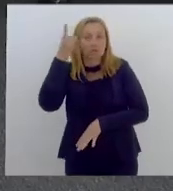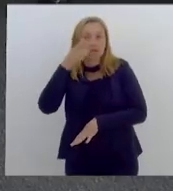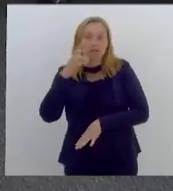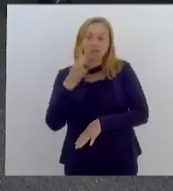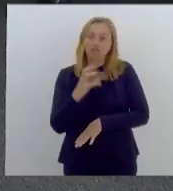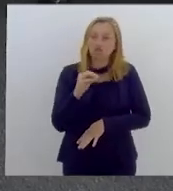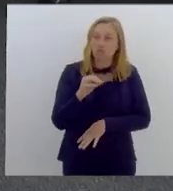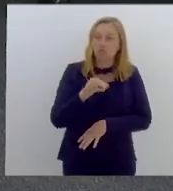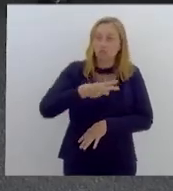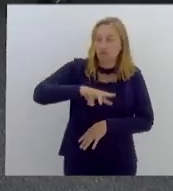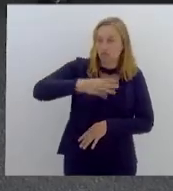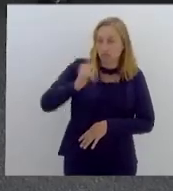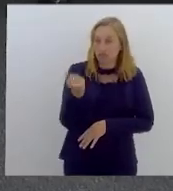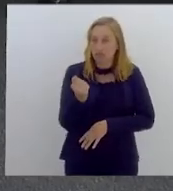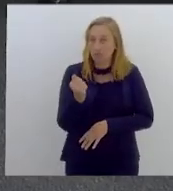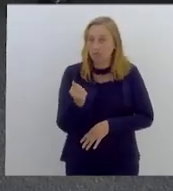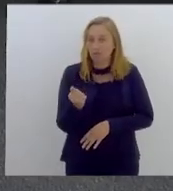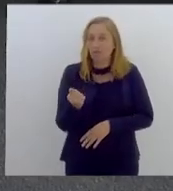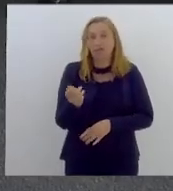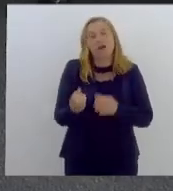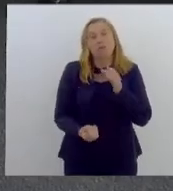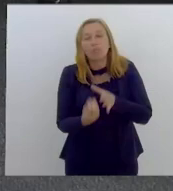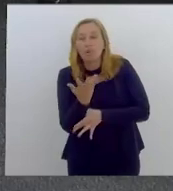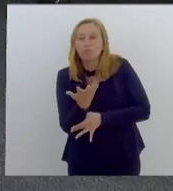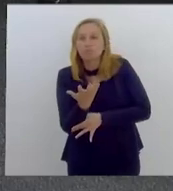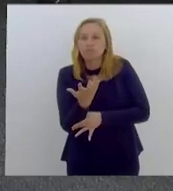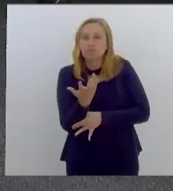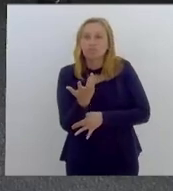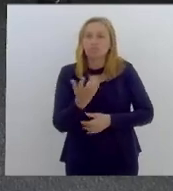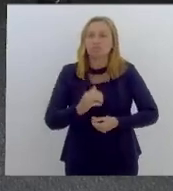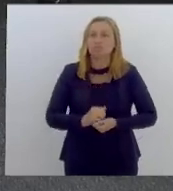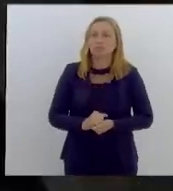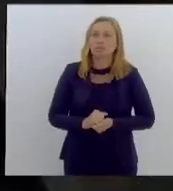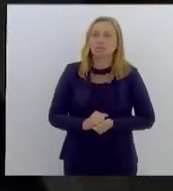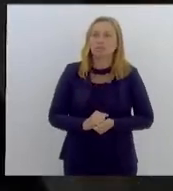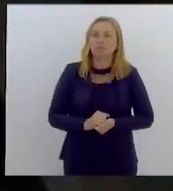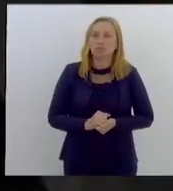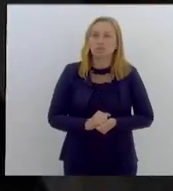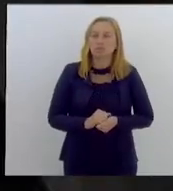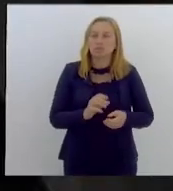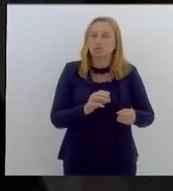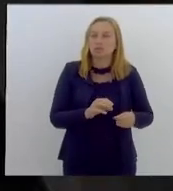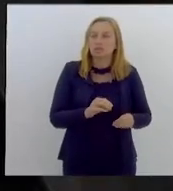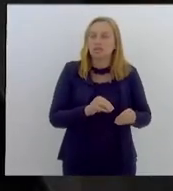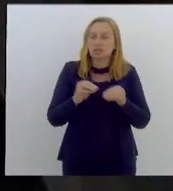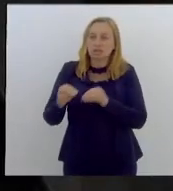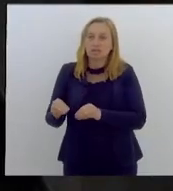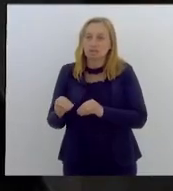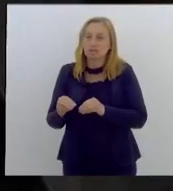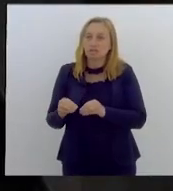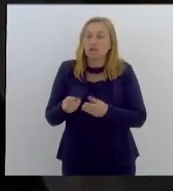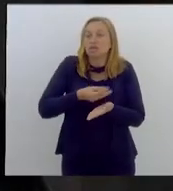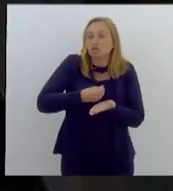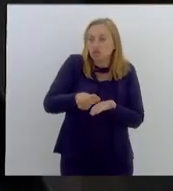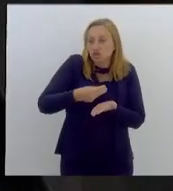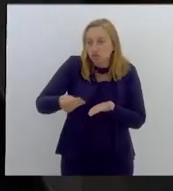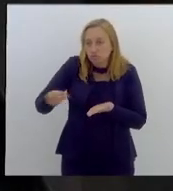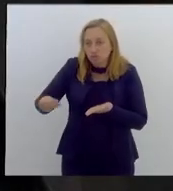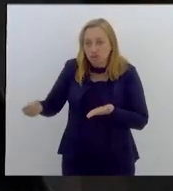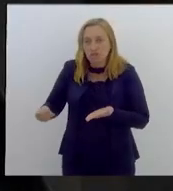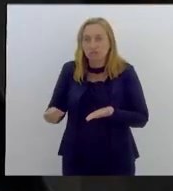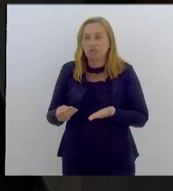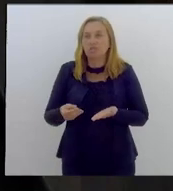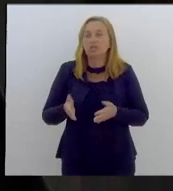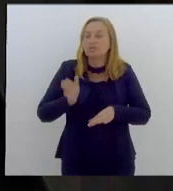Chico Machado, a produção, a transmissão e a distribuição.